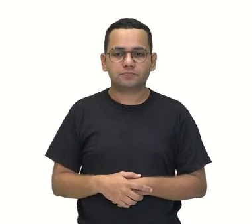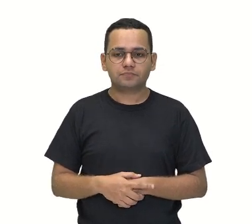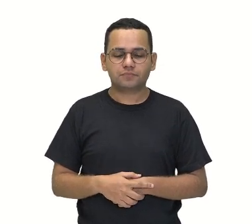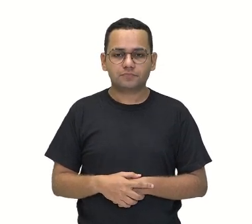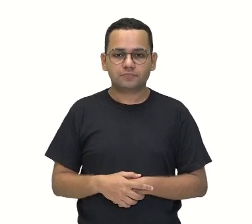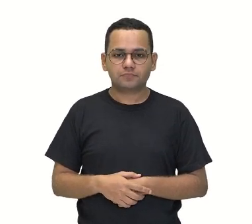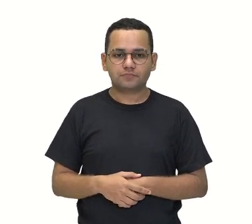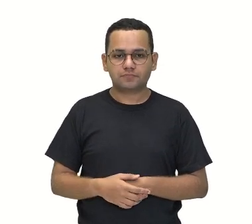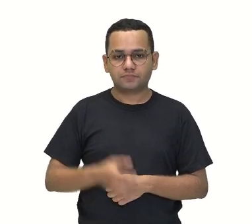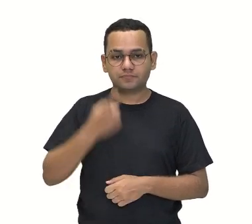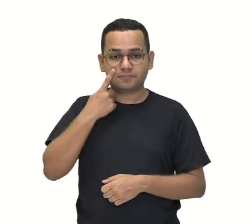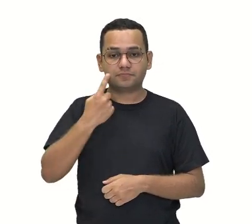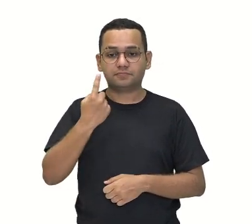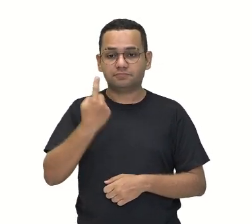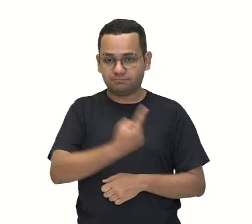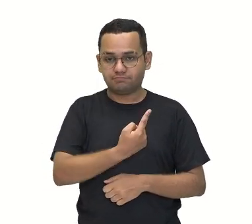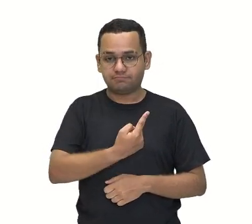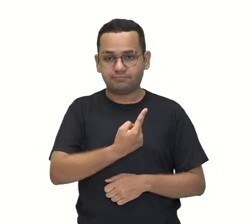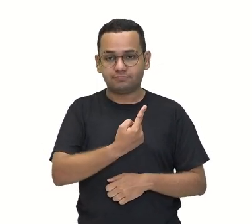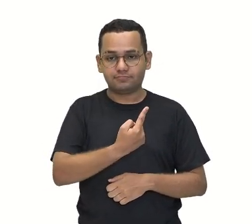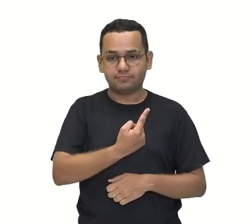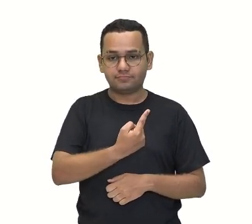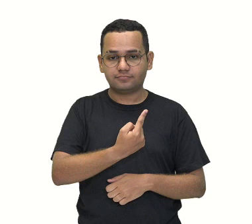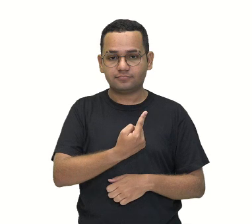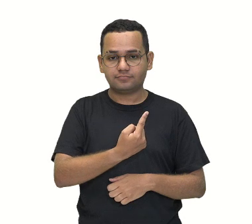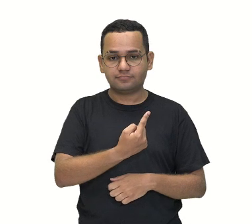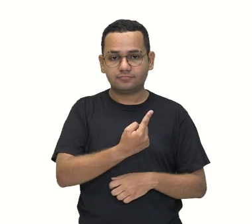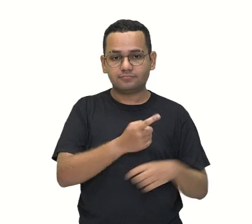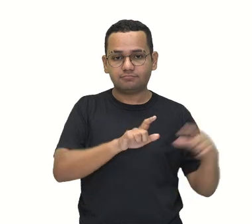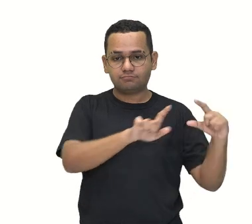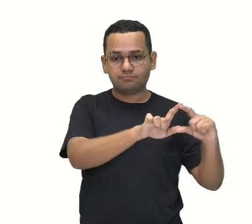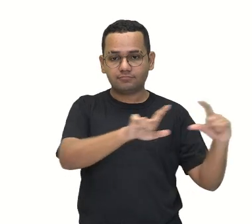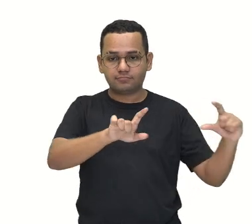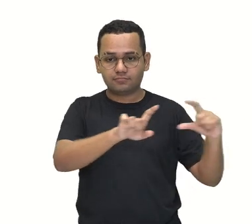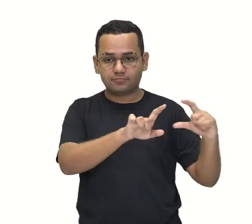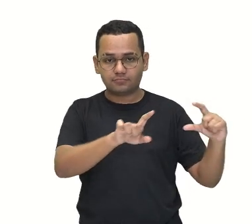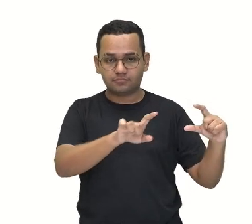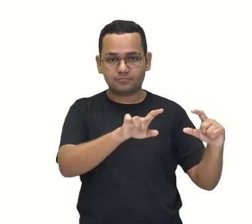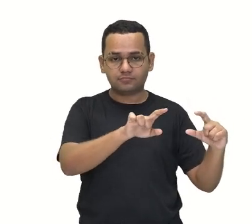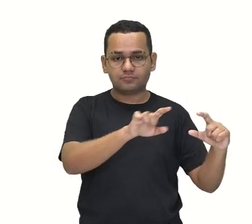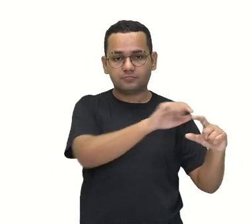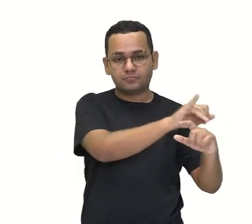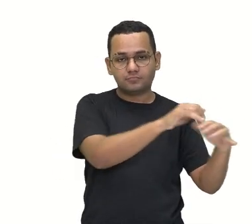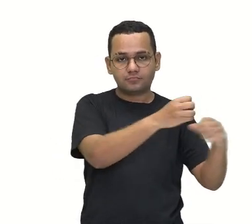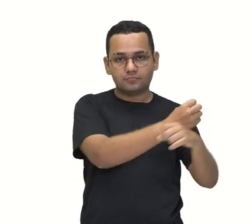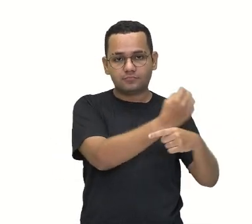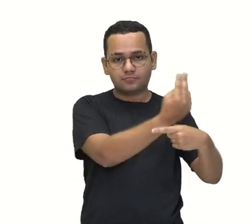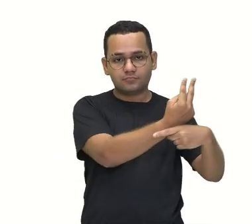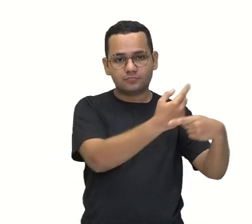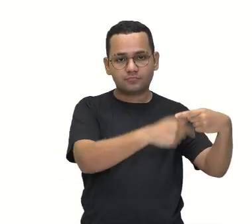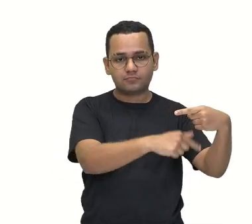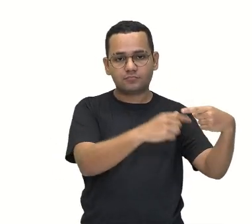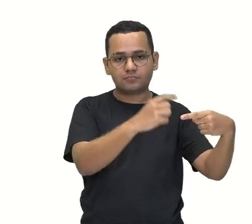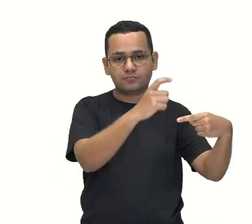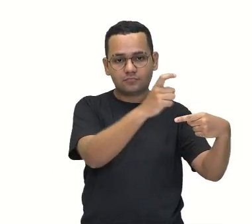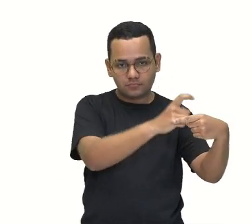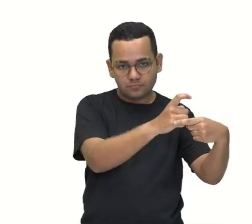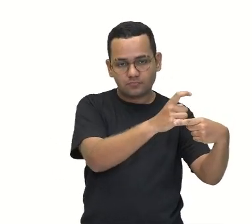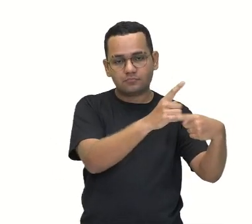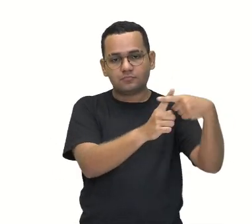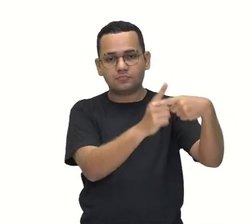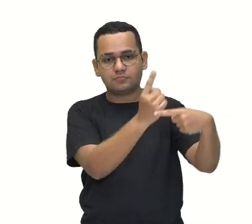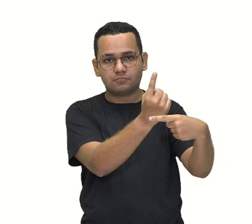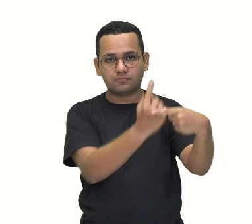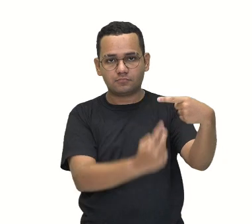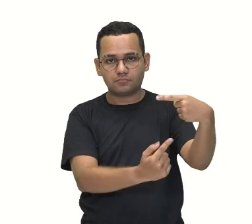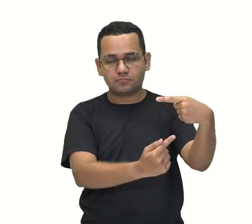nossa equação reduzida que a gente acabou de construir aqui, ó. Onde é que está o nosso coeficiente